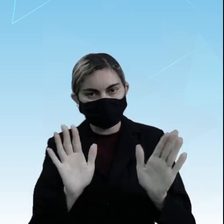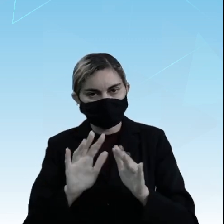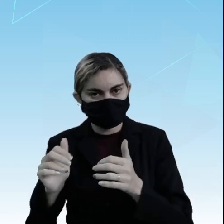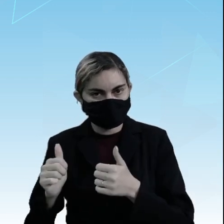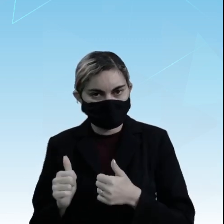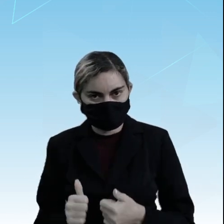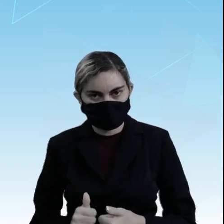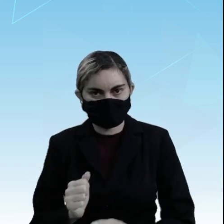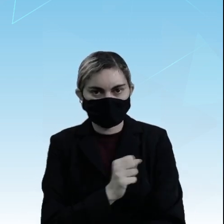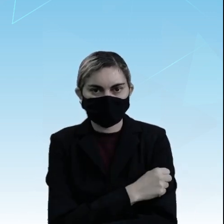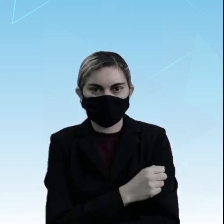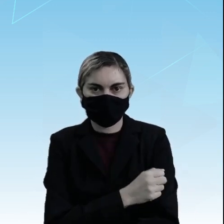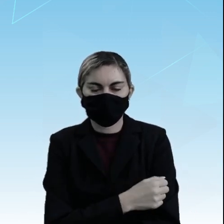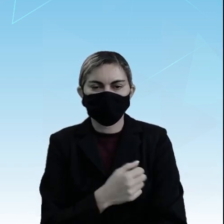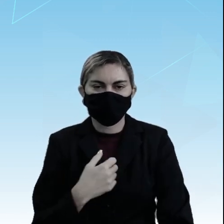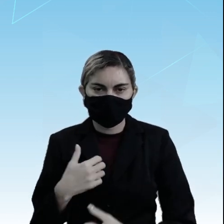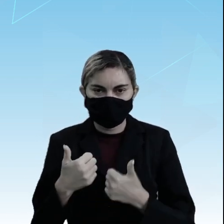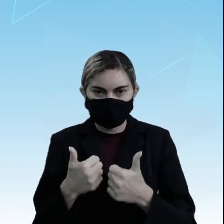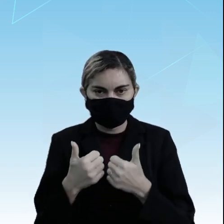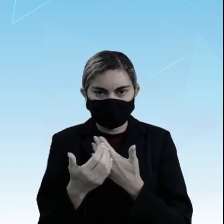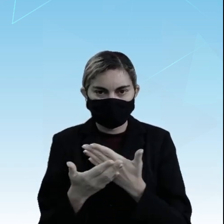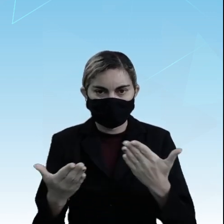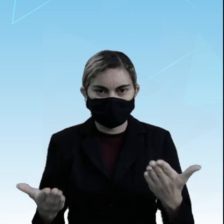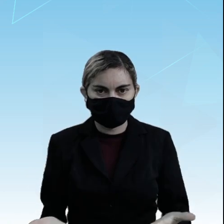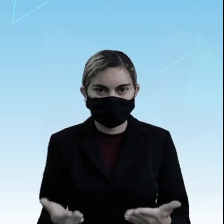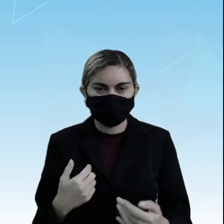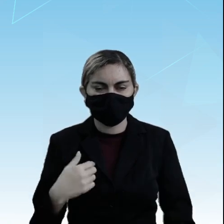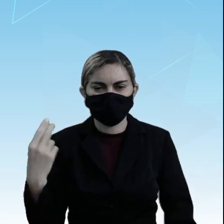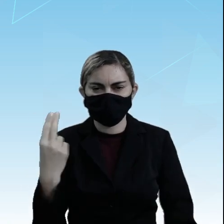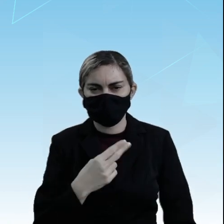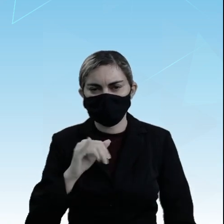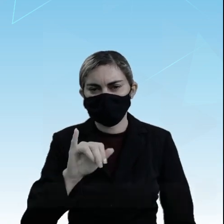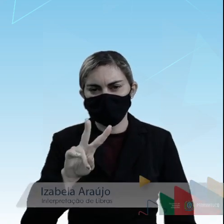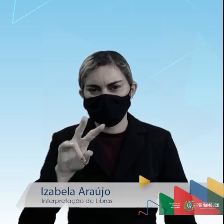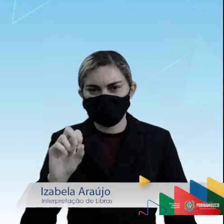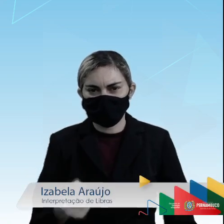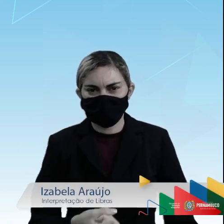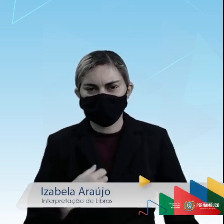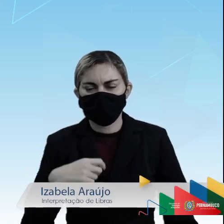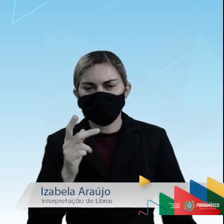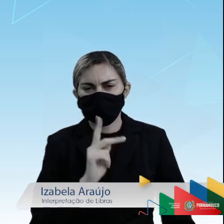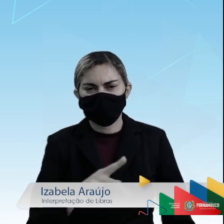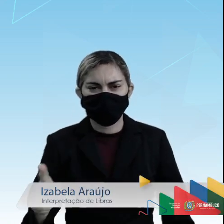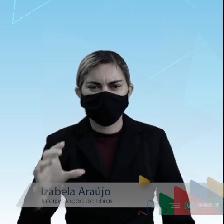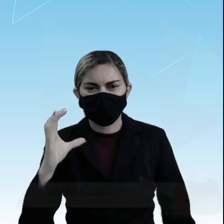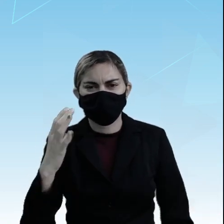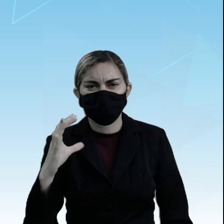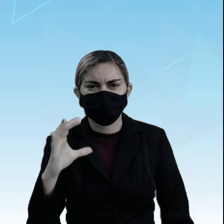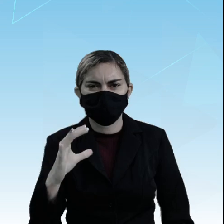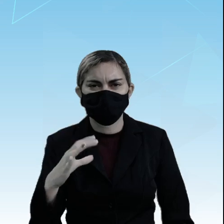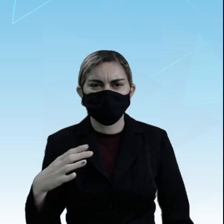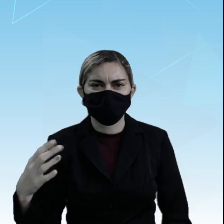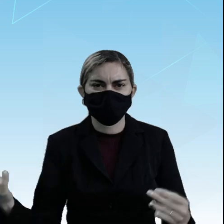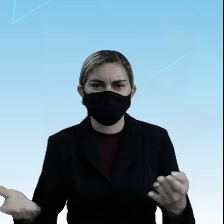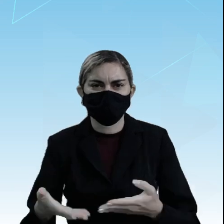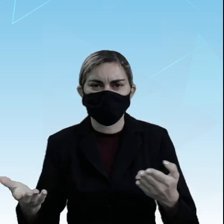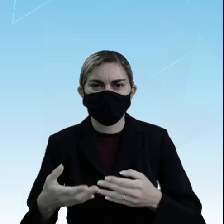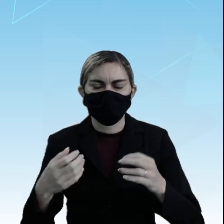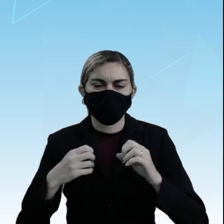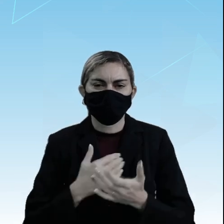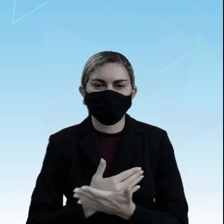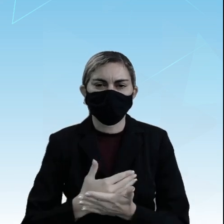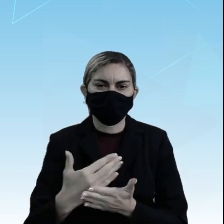Olá, meus queridos alunos, tudo bem com vocês? Meu nome é Ives Fernando, eu sou professor de ciências e hoje nós